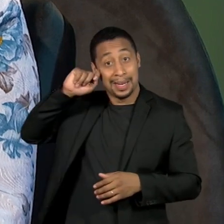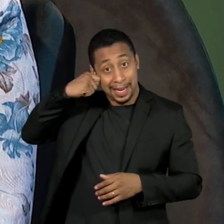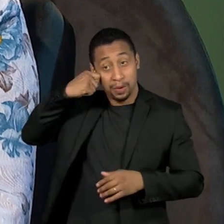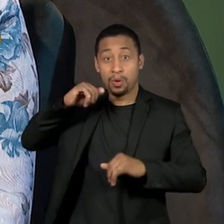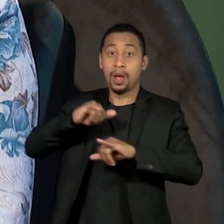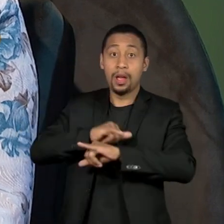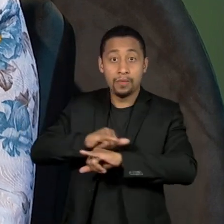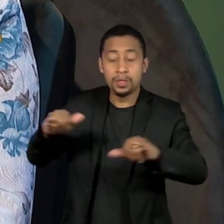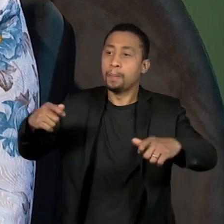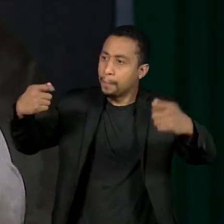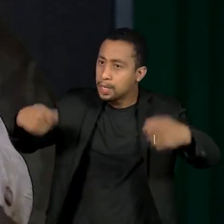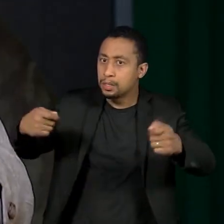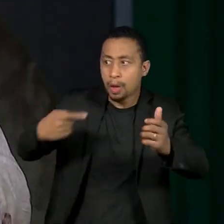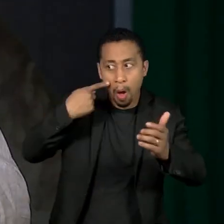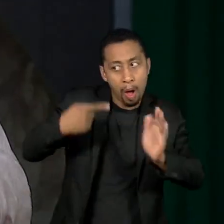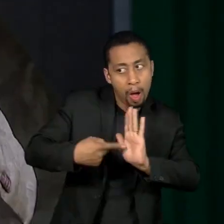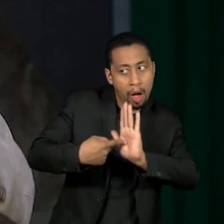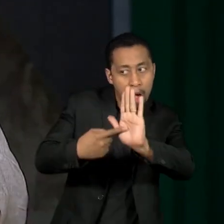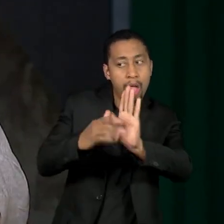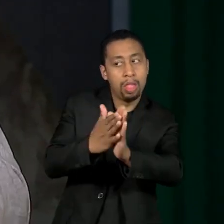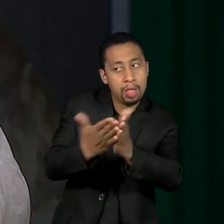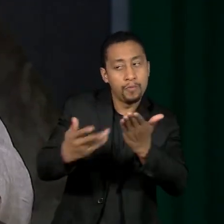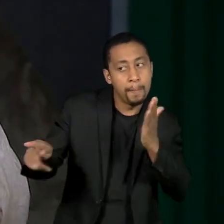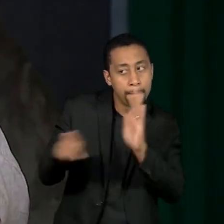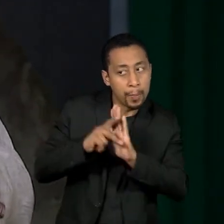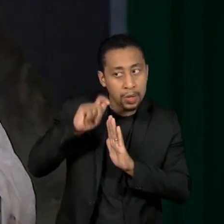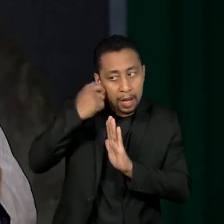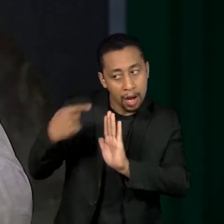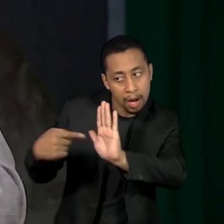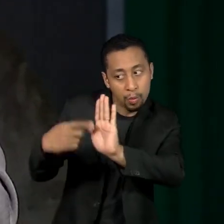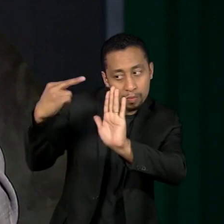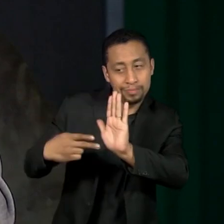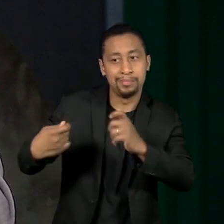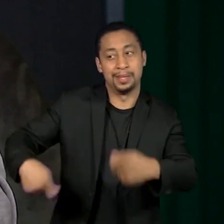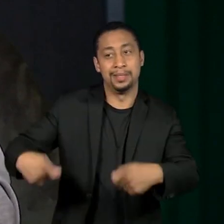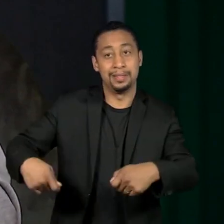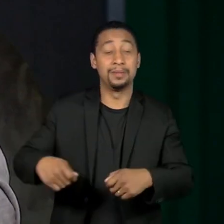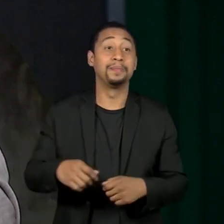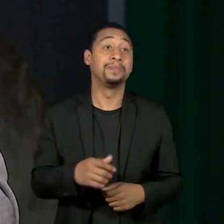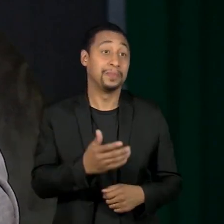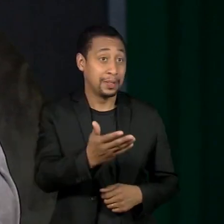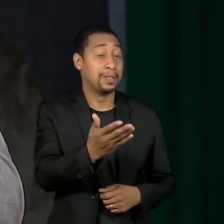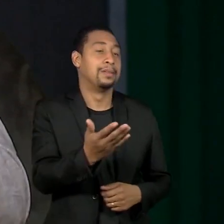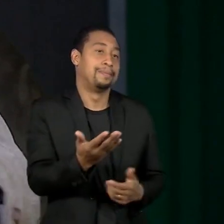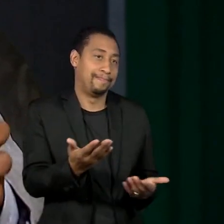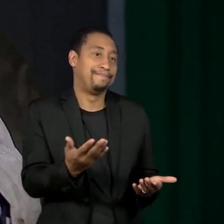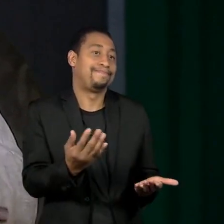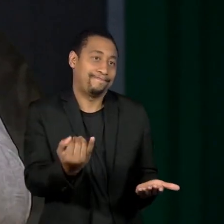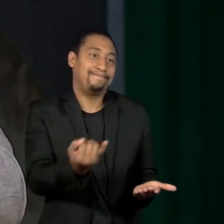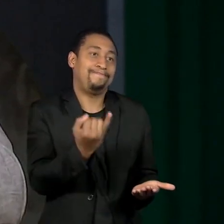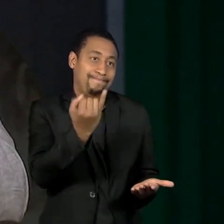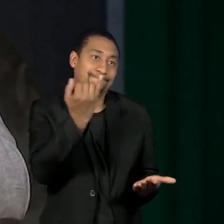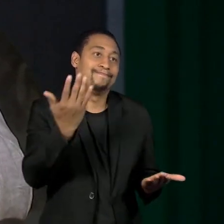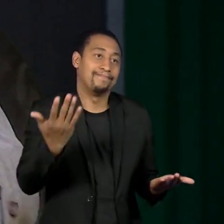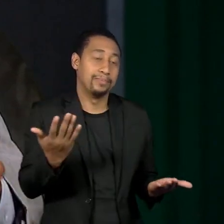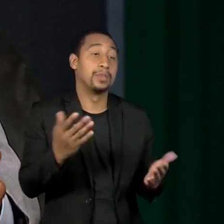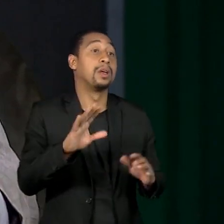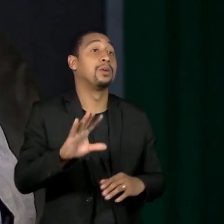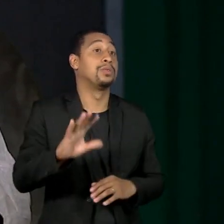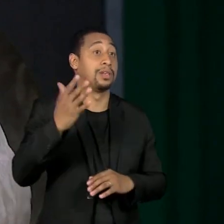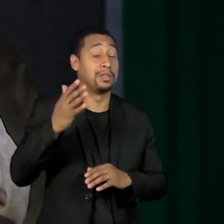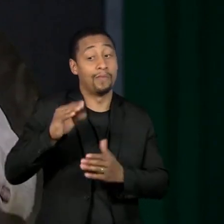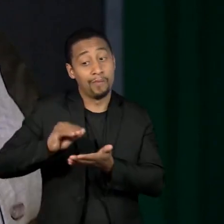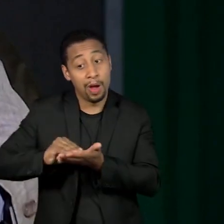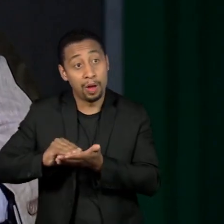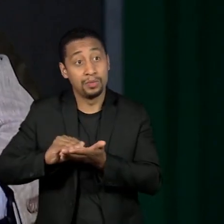autores como nós, né? Aliás, Elisandra, você traz uma dimensão muito importante dessa questão, não é? A não presença, a